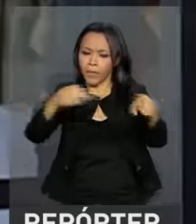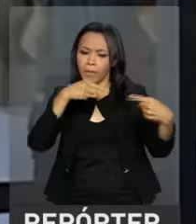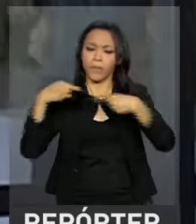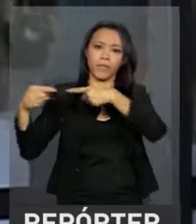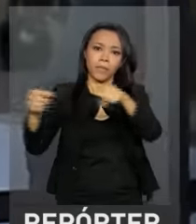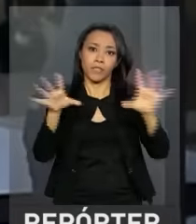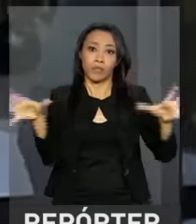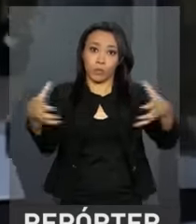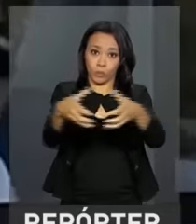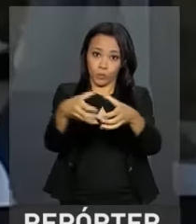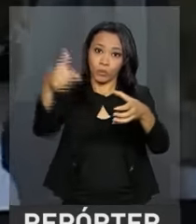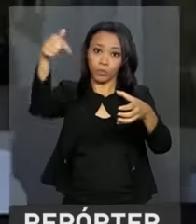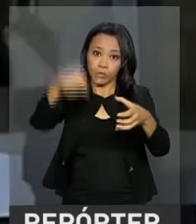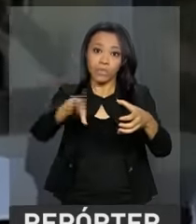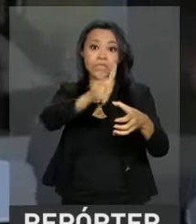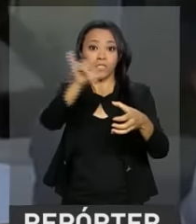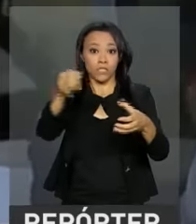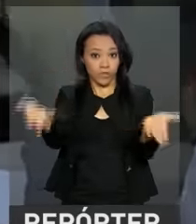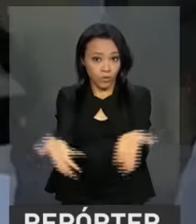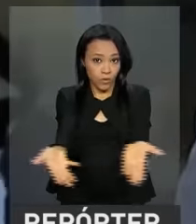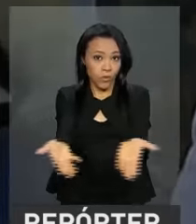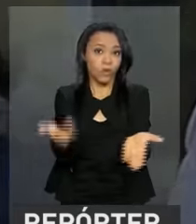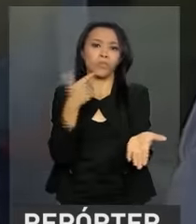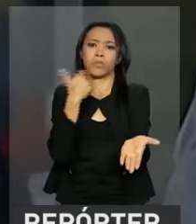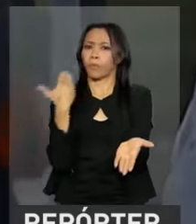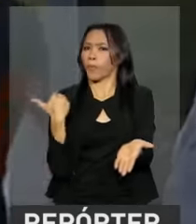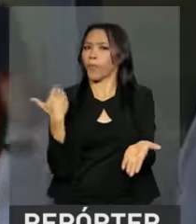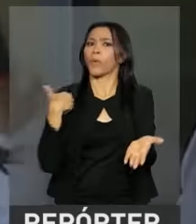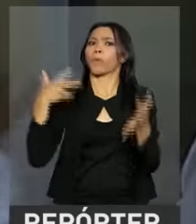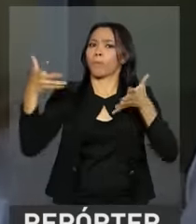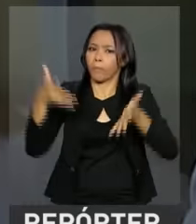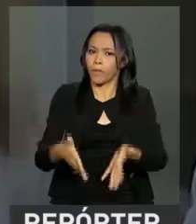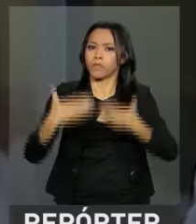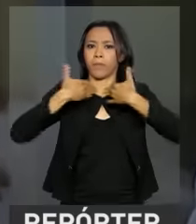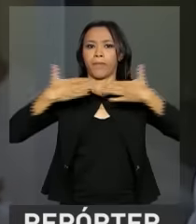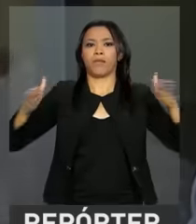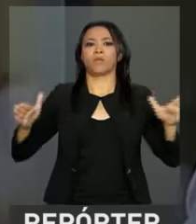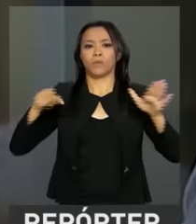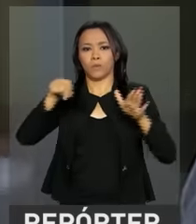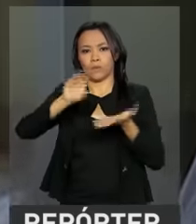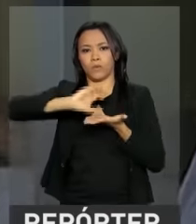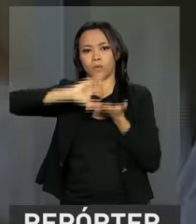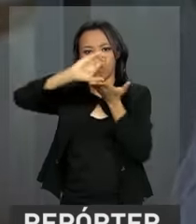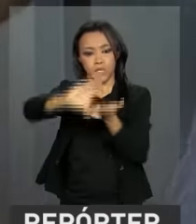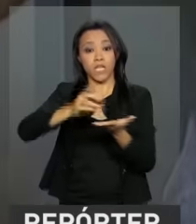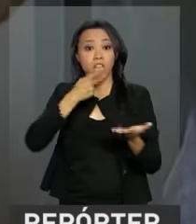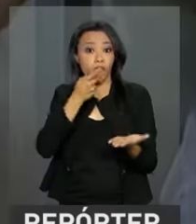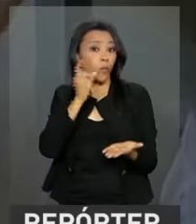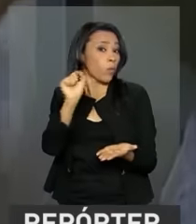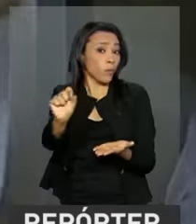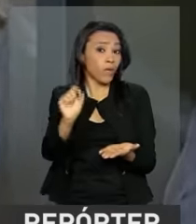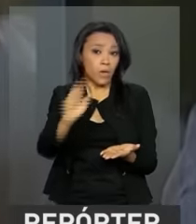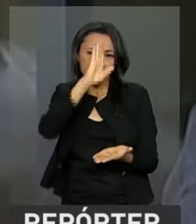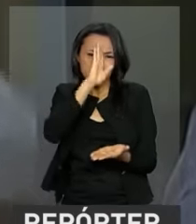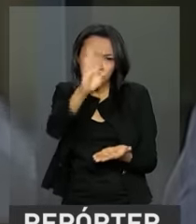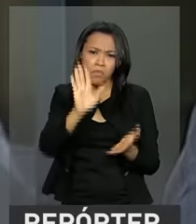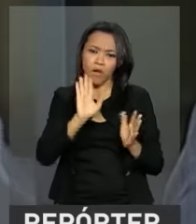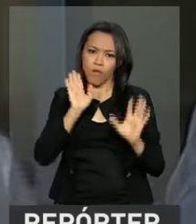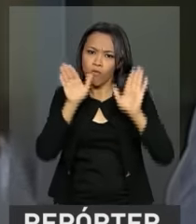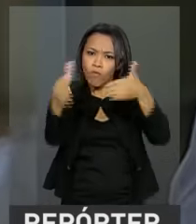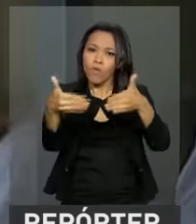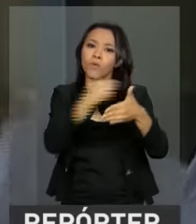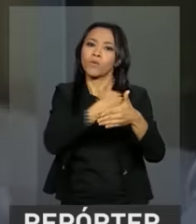de trabalho nesse dia de hoje, agora há pouco ele participou dessa abertura, e ele disse aí que uma prioridade do governo é